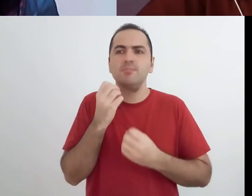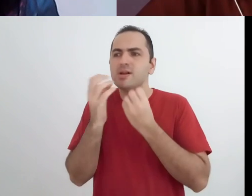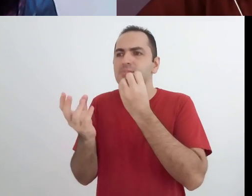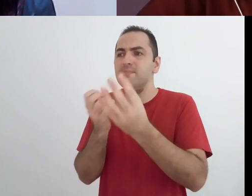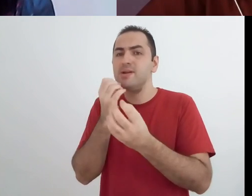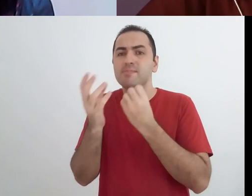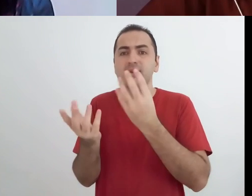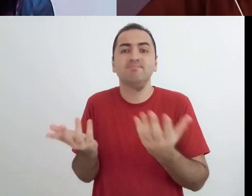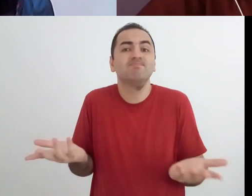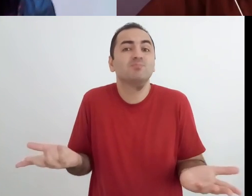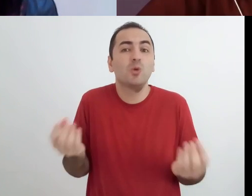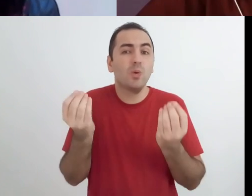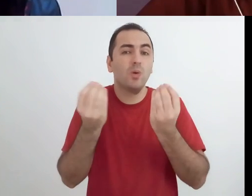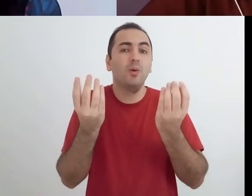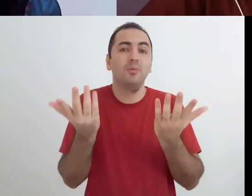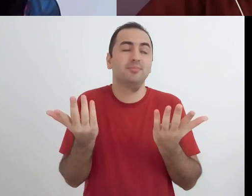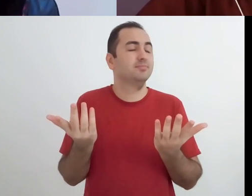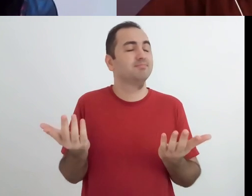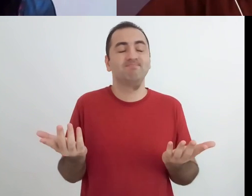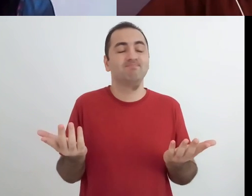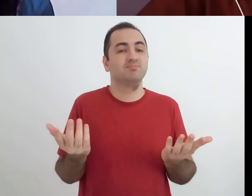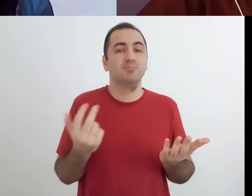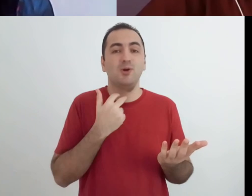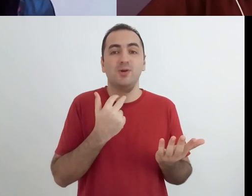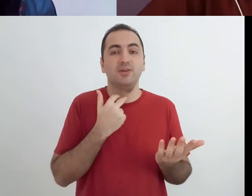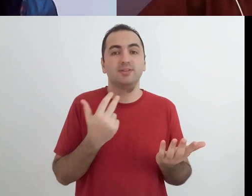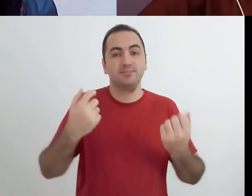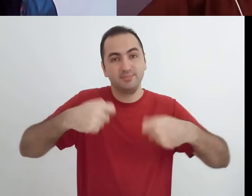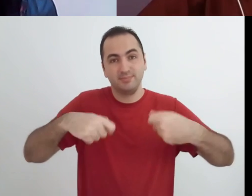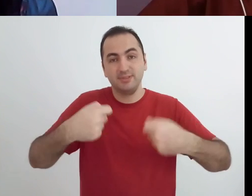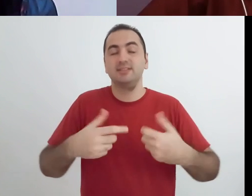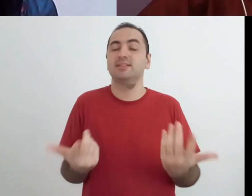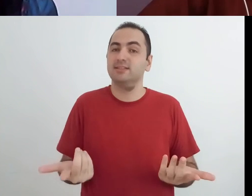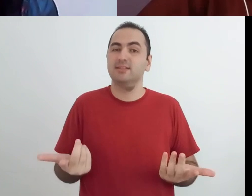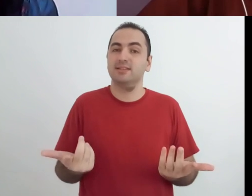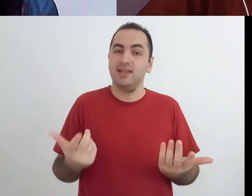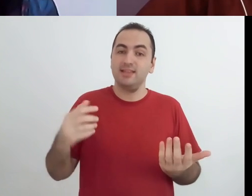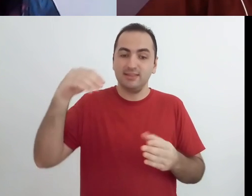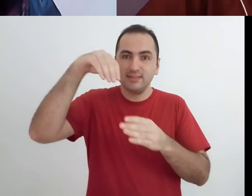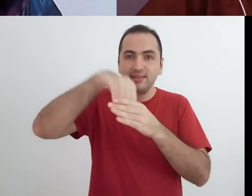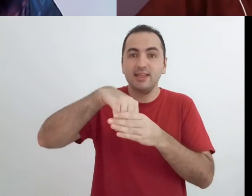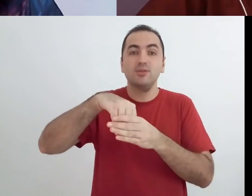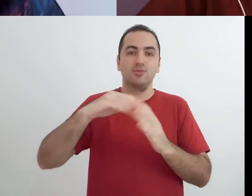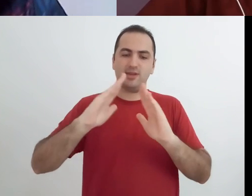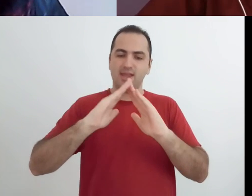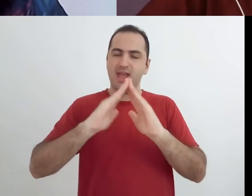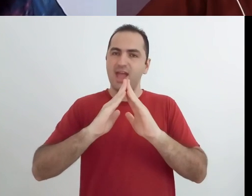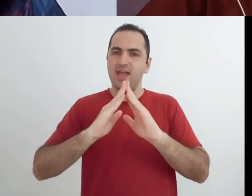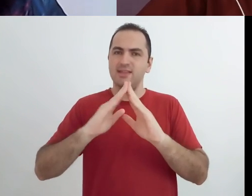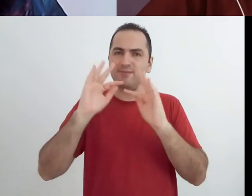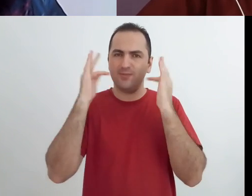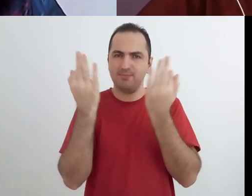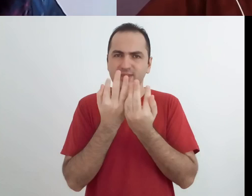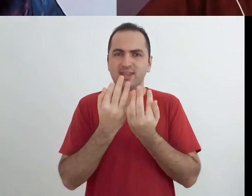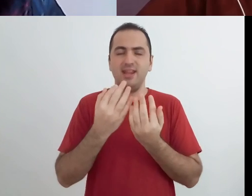meio profissional é assim, imagina dentro da família. Imagina, né? Você ser um estrangeiro dentro da sua própria casa. Não tem